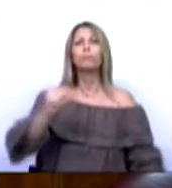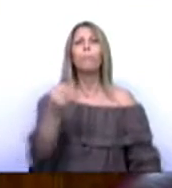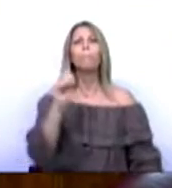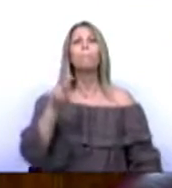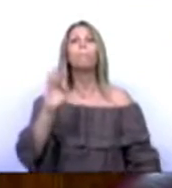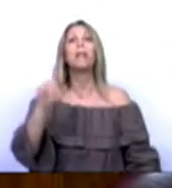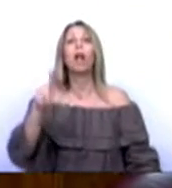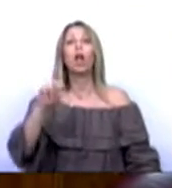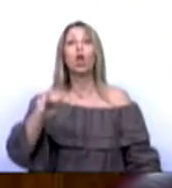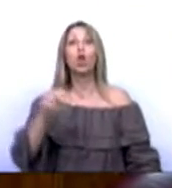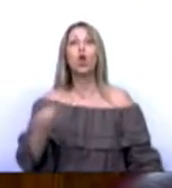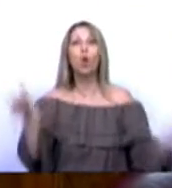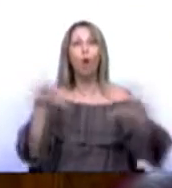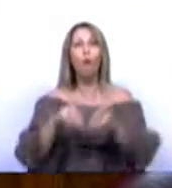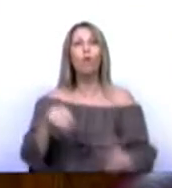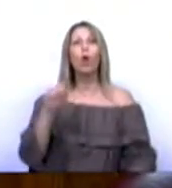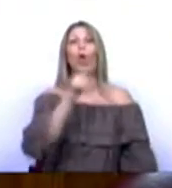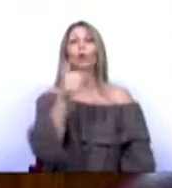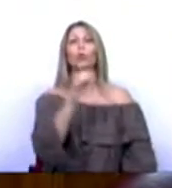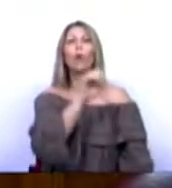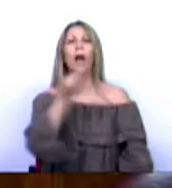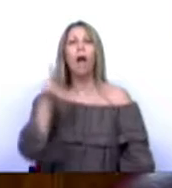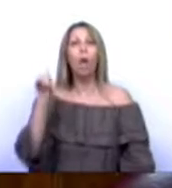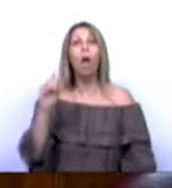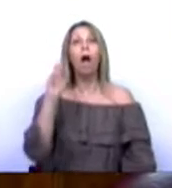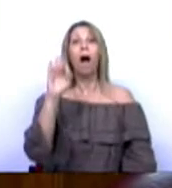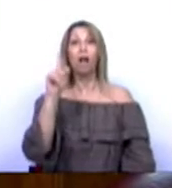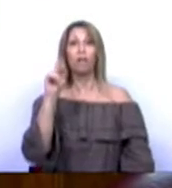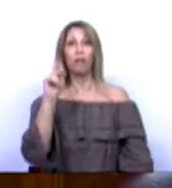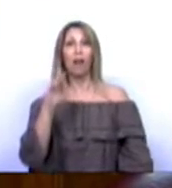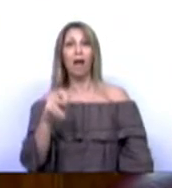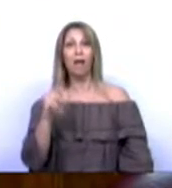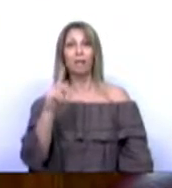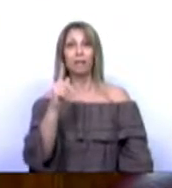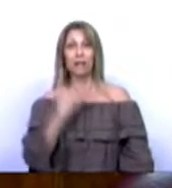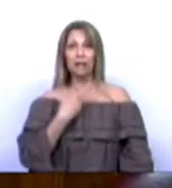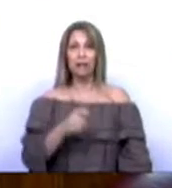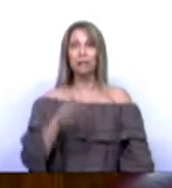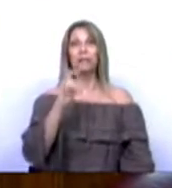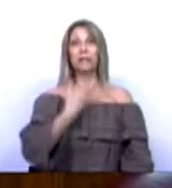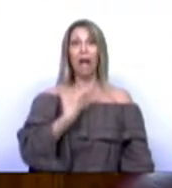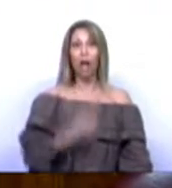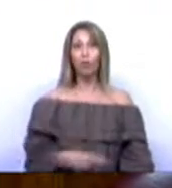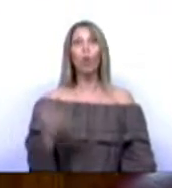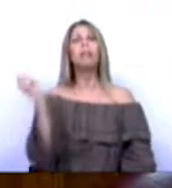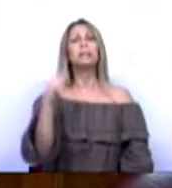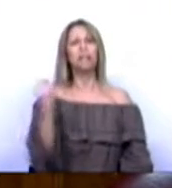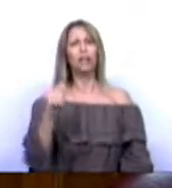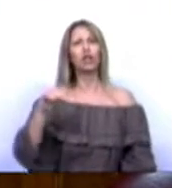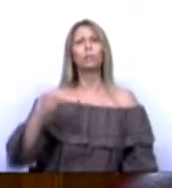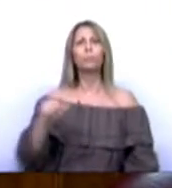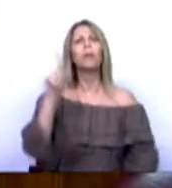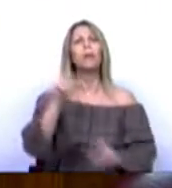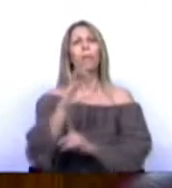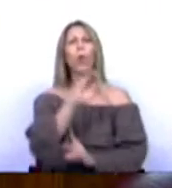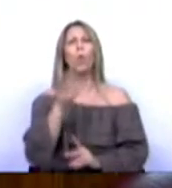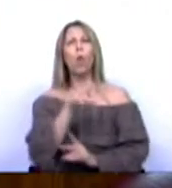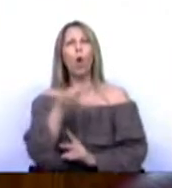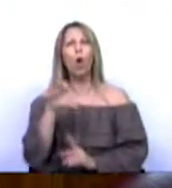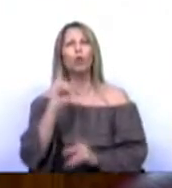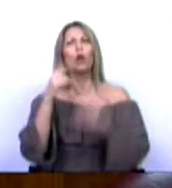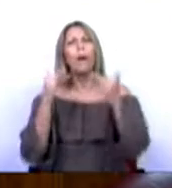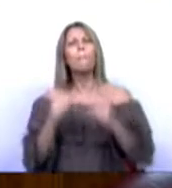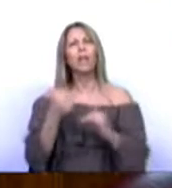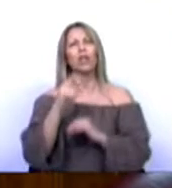no Torrão, em Alvalade do Sado, em Sines, e que temos mais 3 unidades de saúde em Corroios, na Baixa da Banheira, no